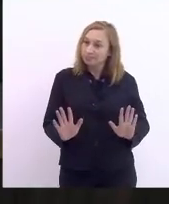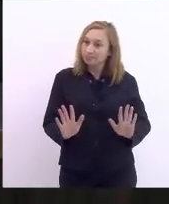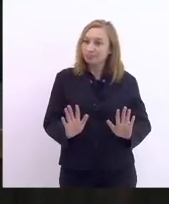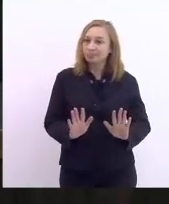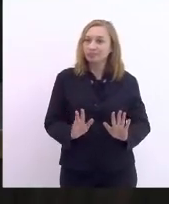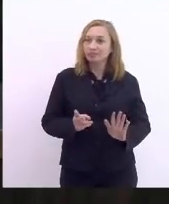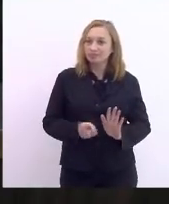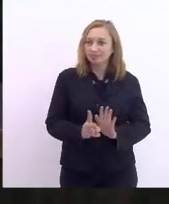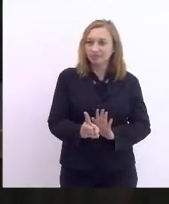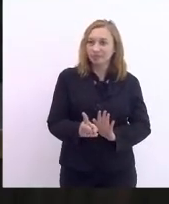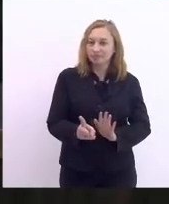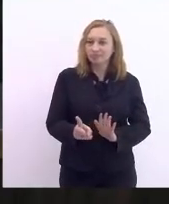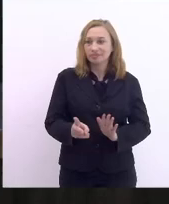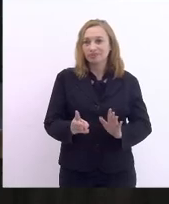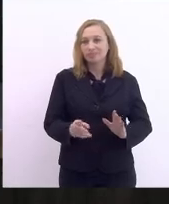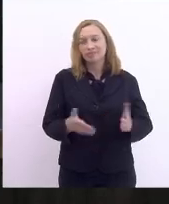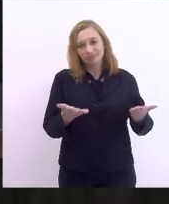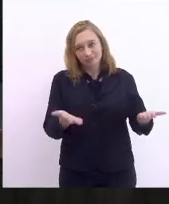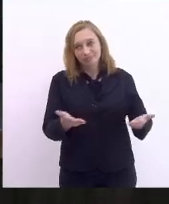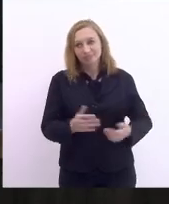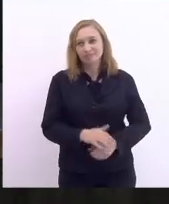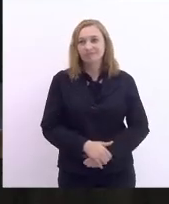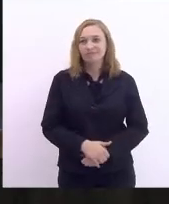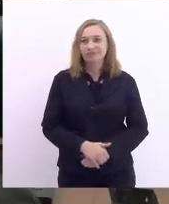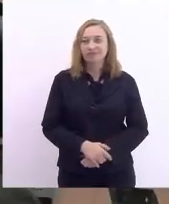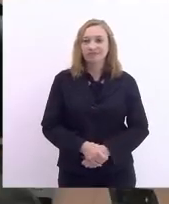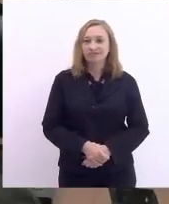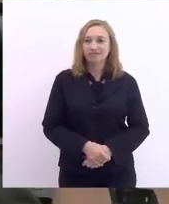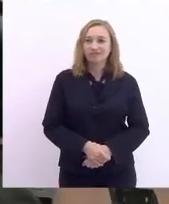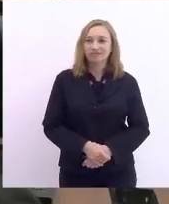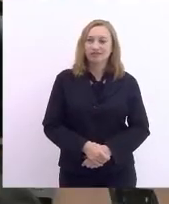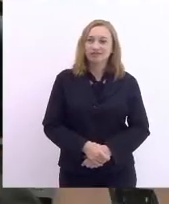dá sequência a posse por favor